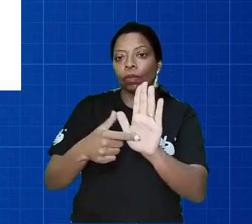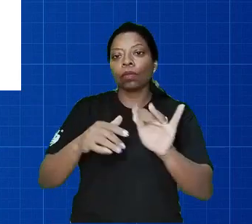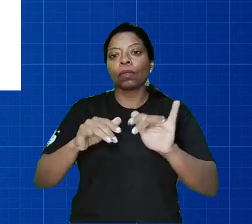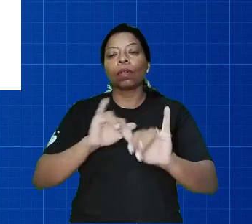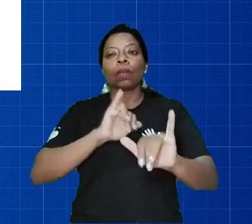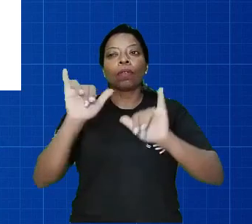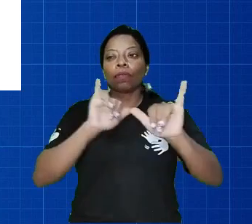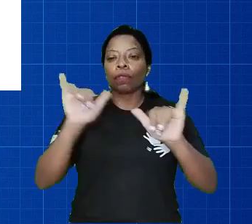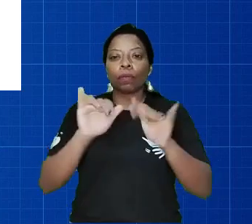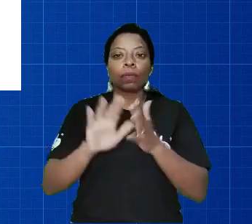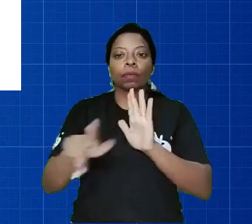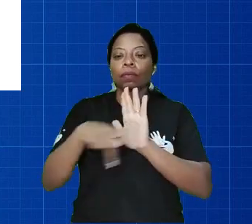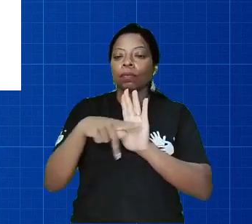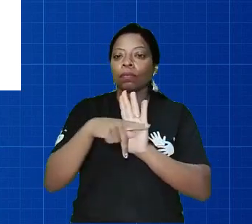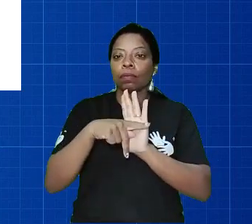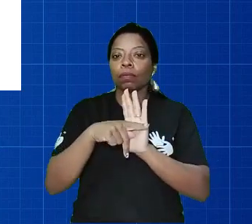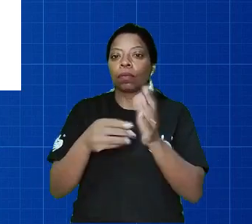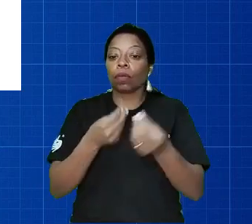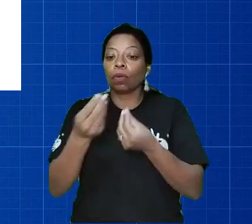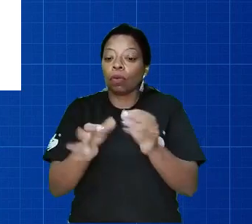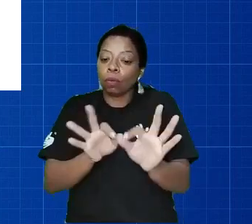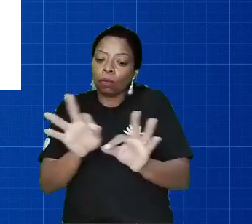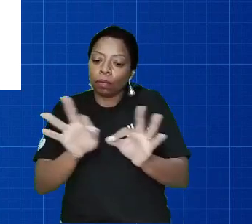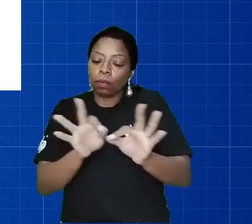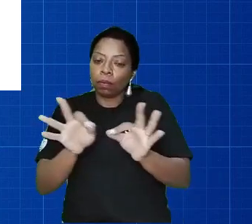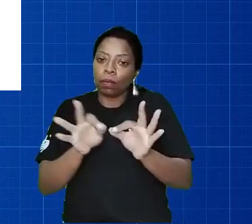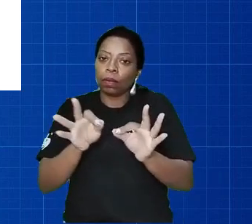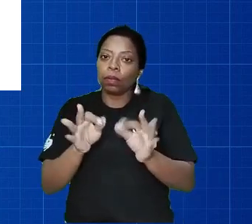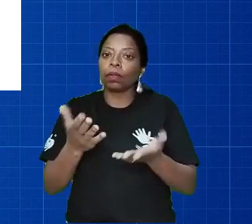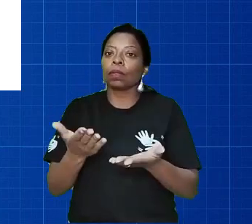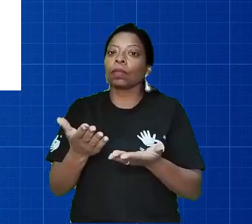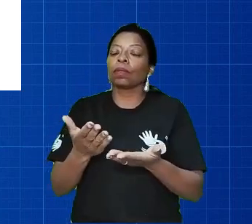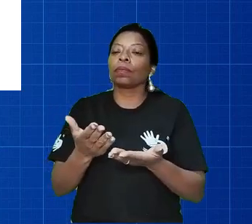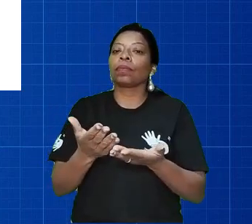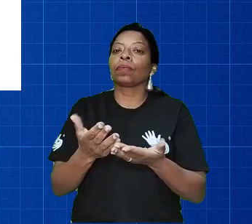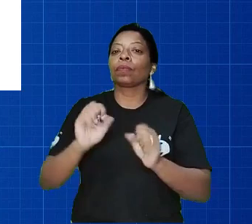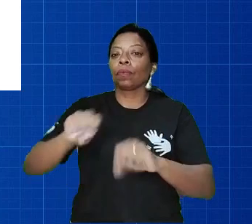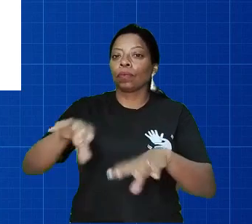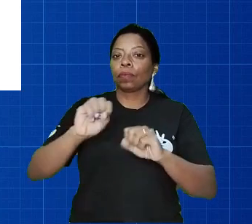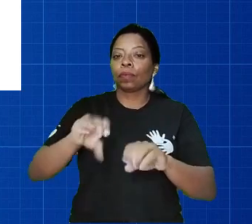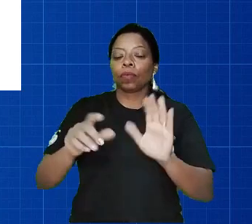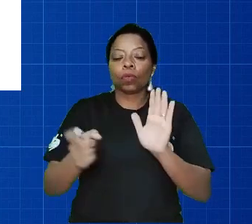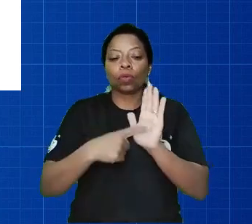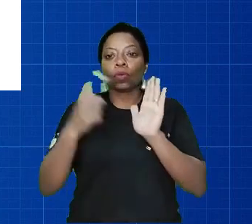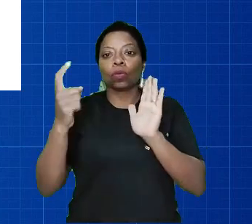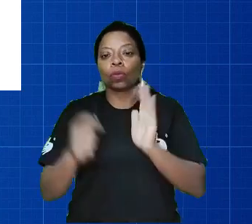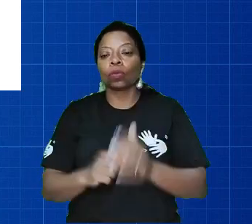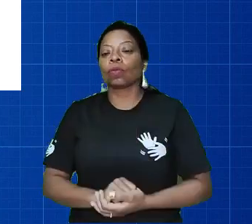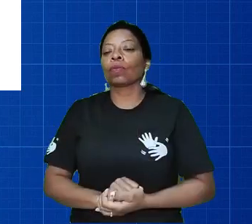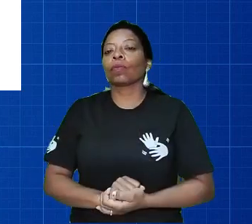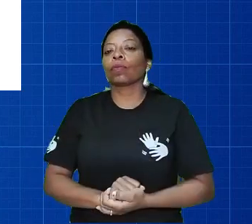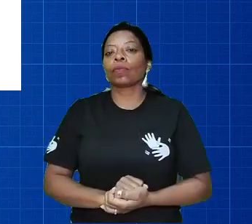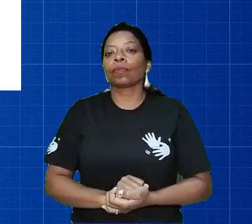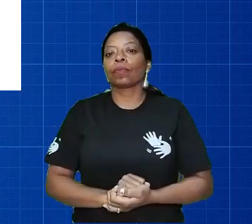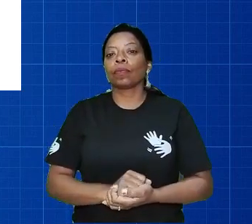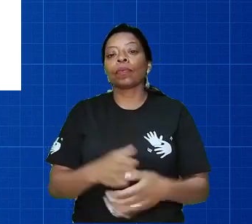informações de plano de aplicação do Programa Educação Conectada. Também existem